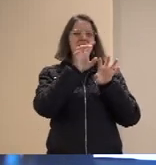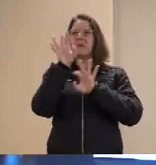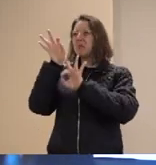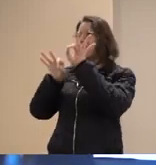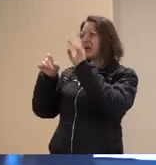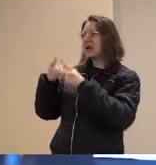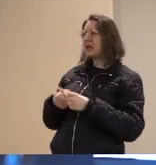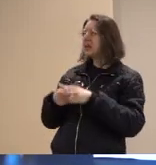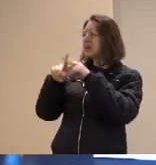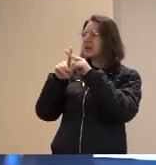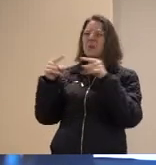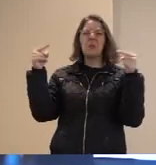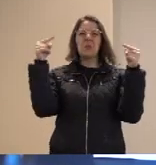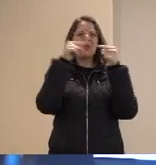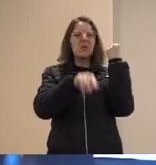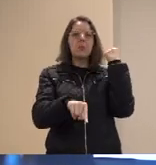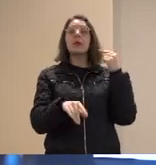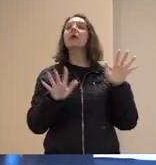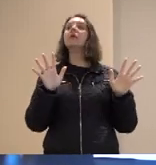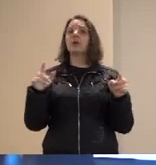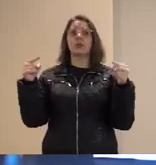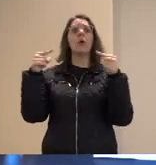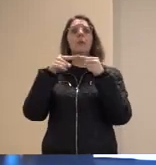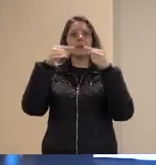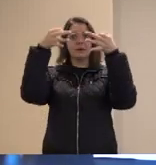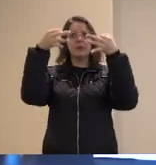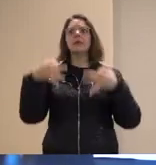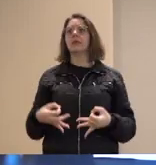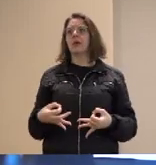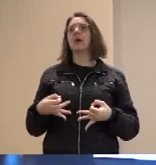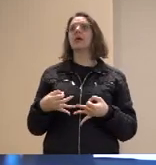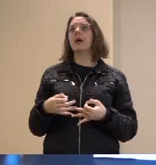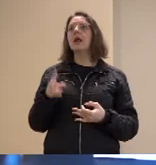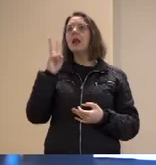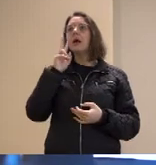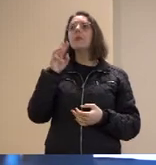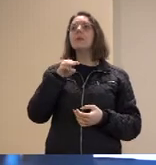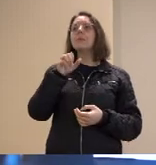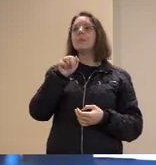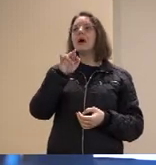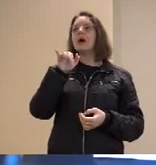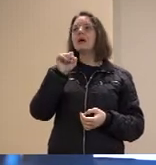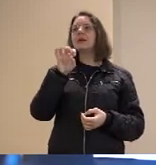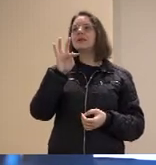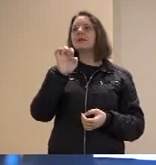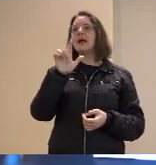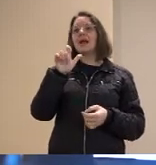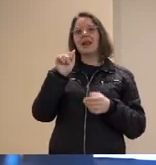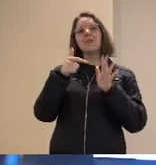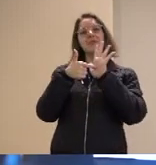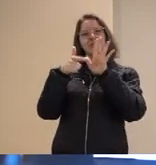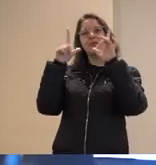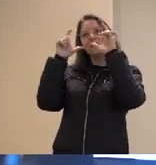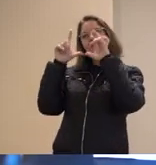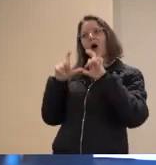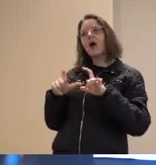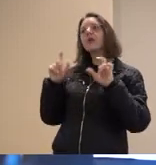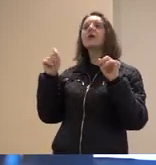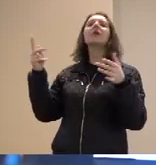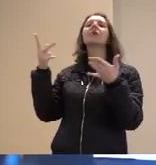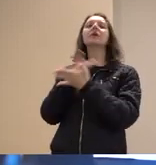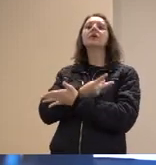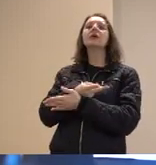tem tudo a ver. Por quê? Porque lembram quando a Maristela mostrou aquelas fotos, o que